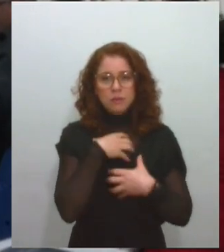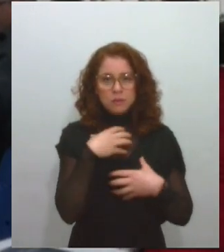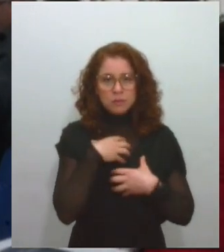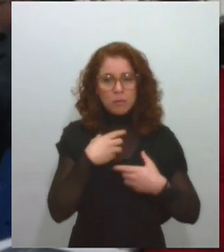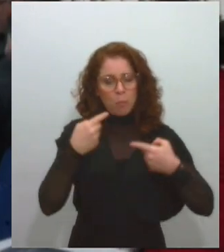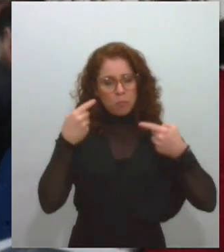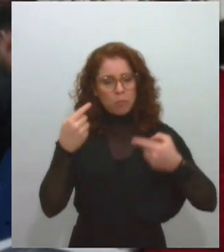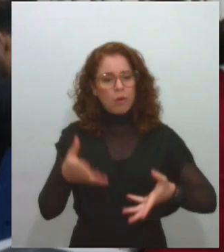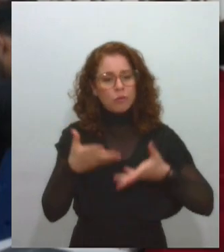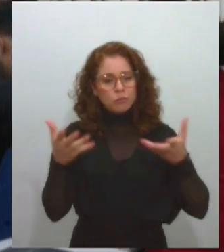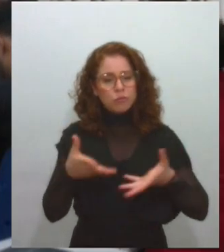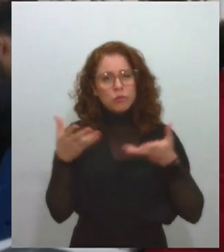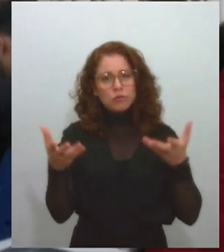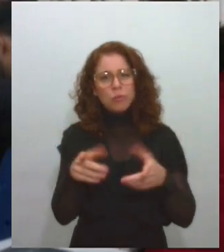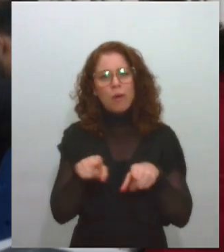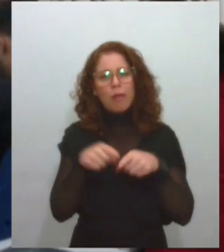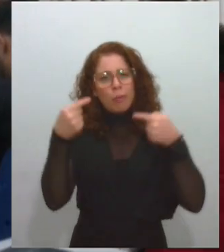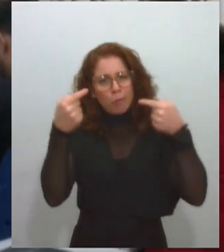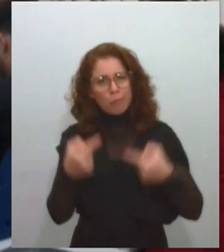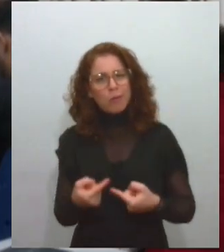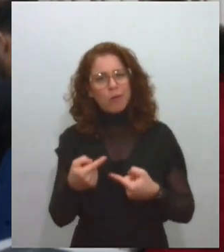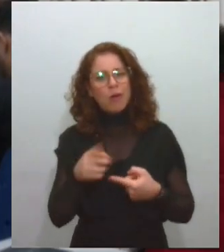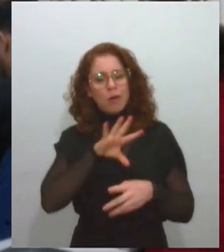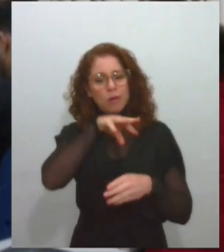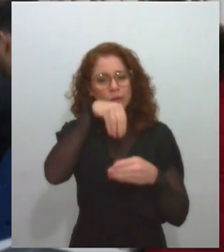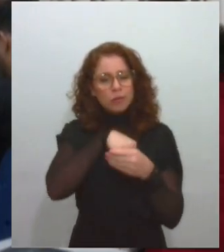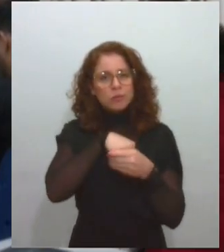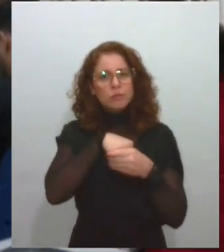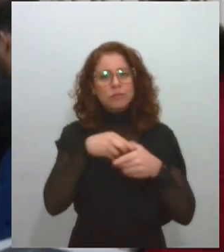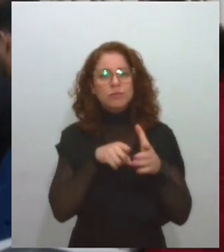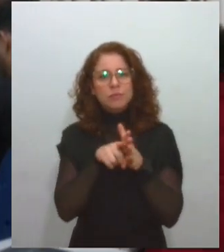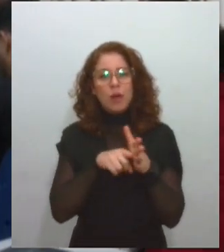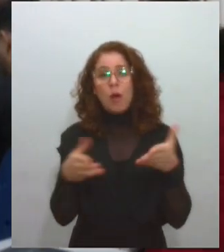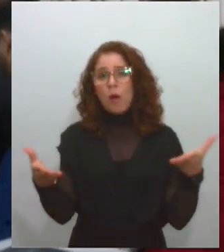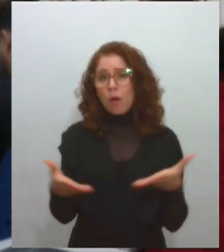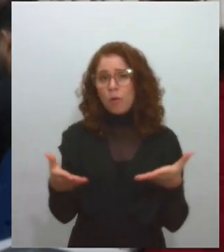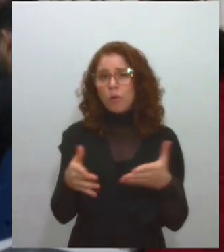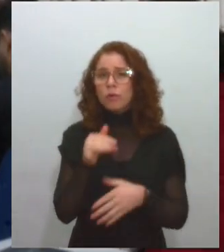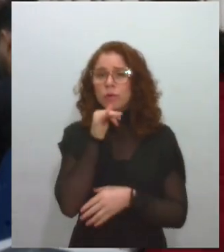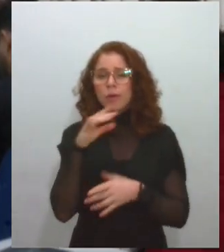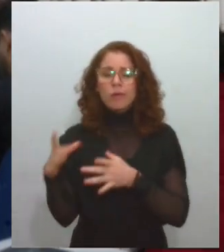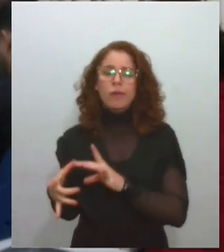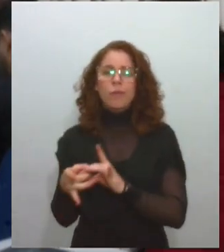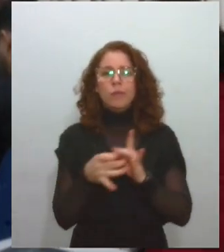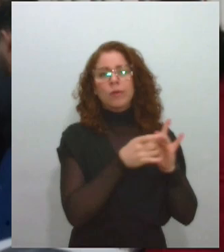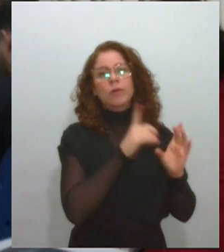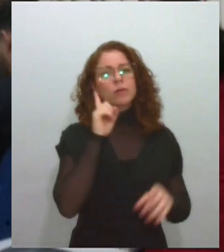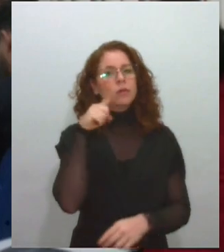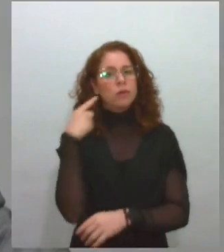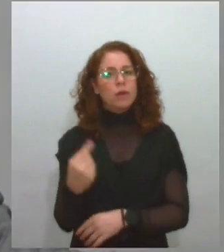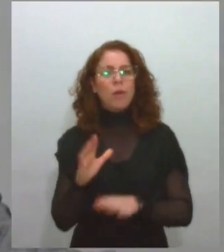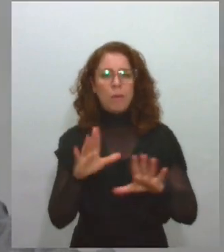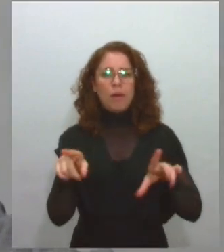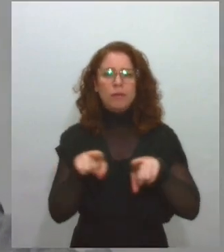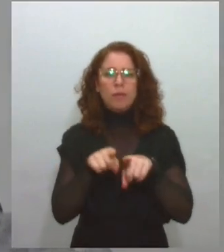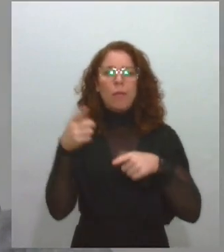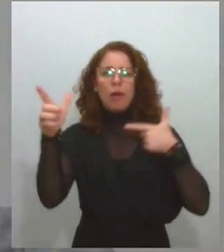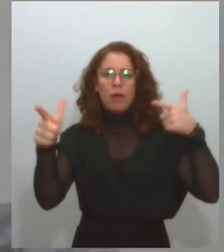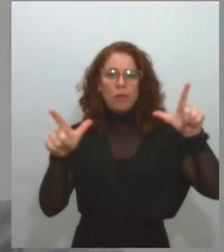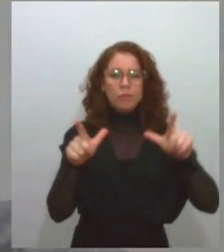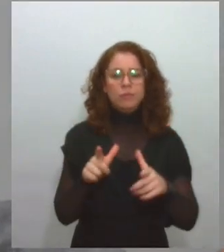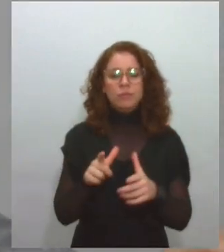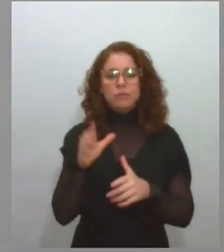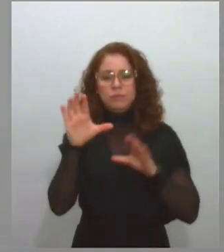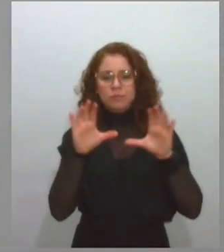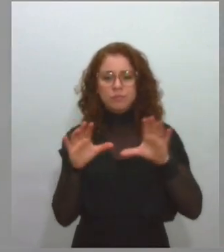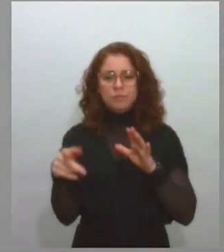estimuladas a contribuir com a pesquisa, no caso de hoje aqui com a pesquisa jurídica, mas também com a pesquisa em outras áreas acadêmicas. O professor do